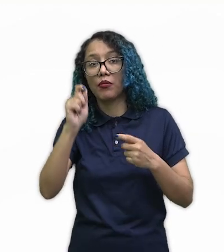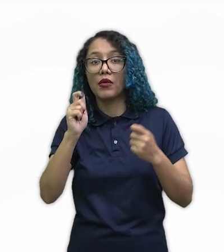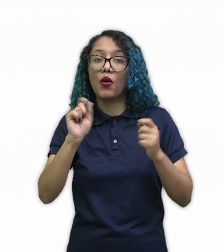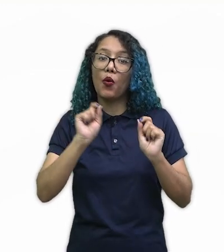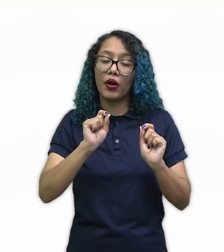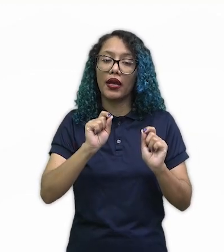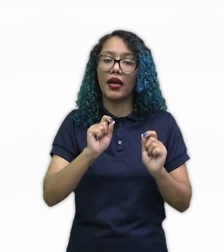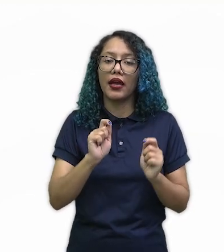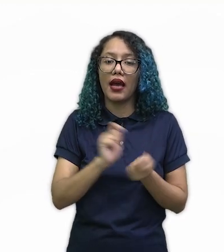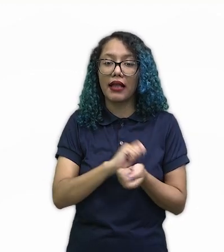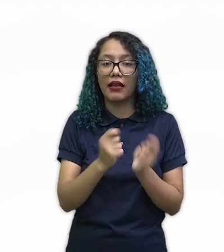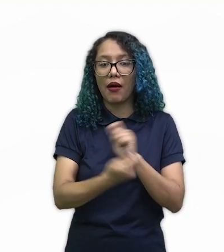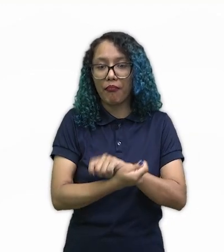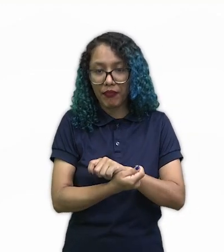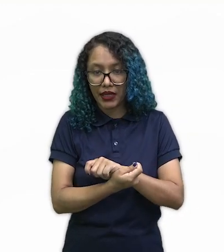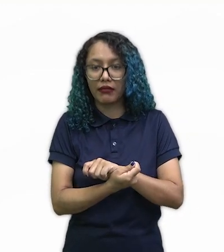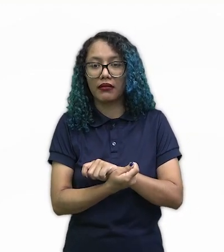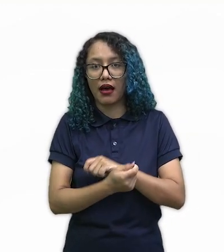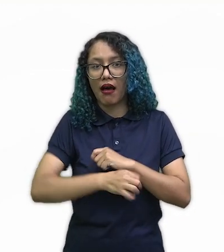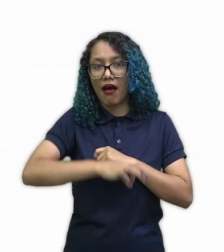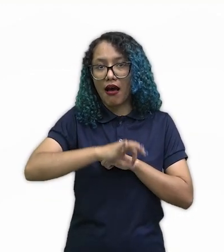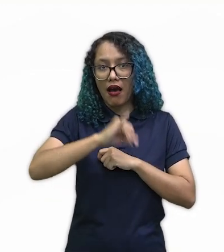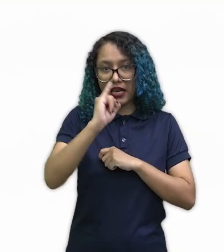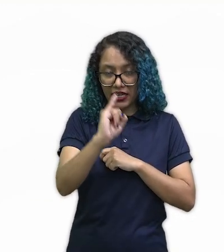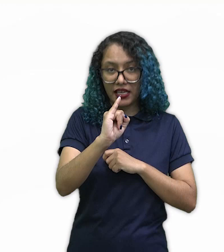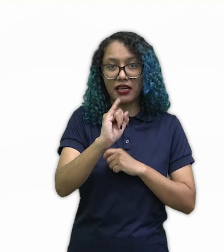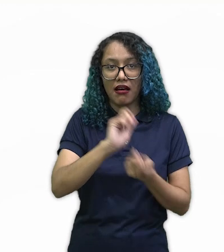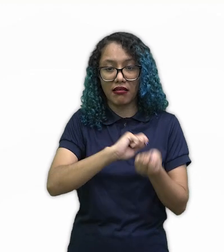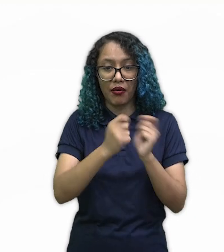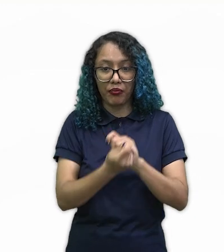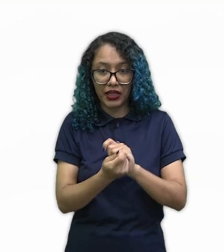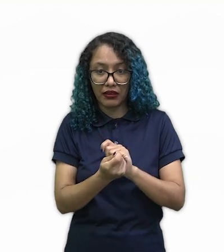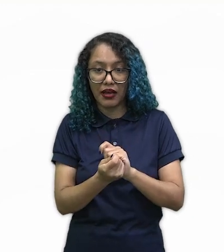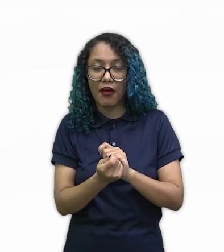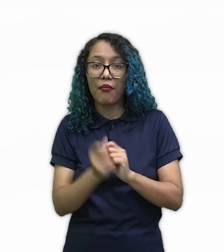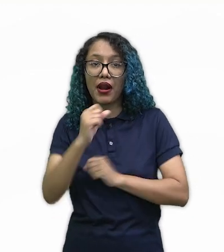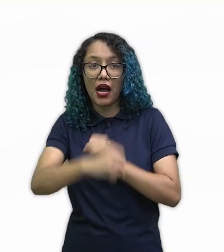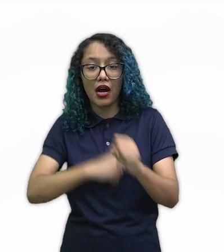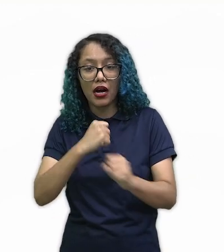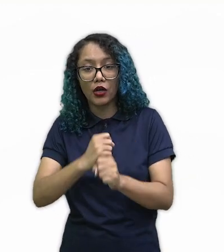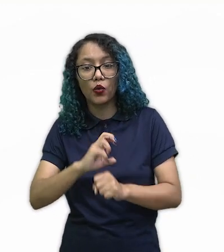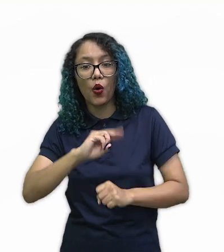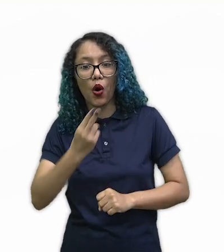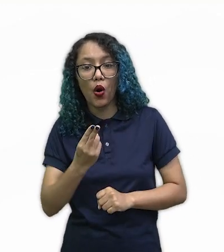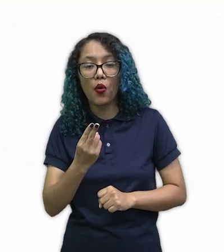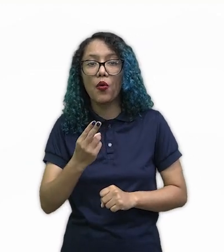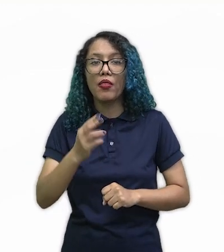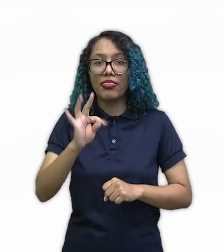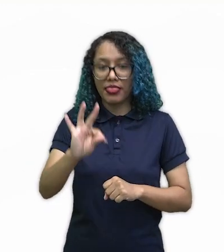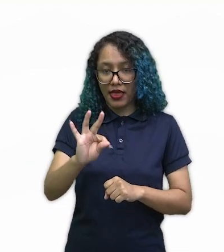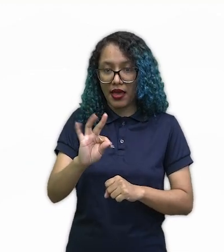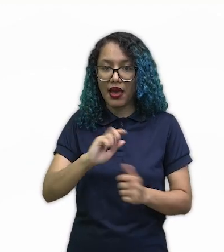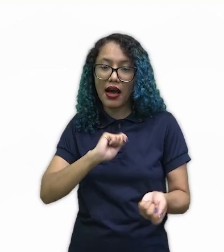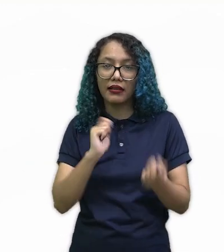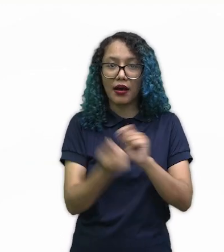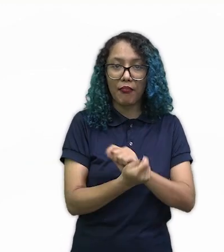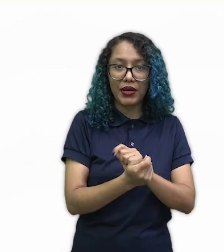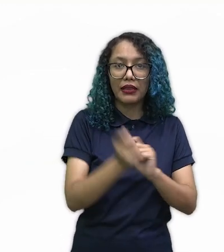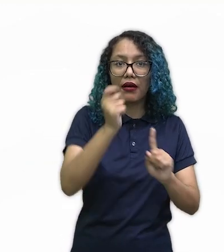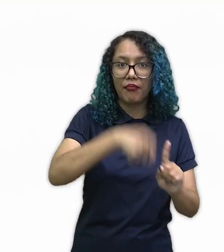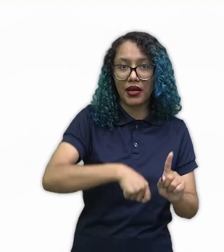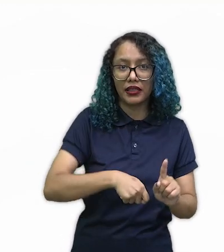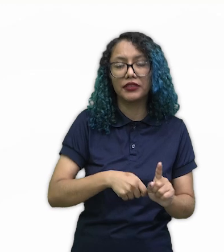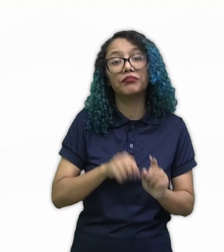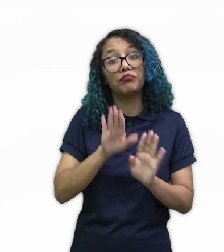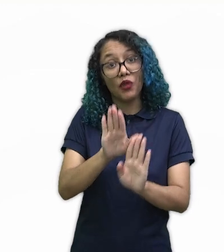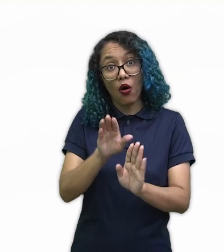anos, ou você vai jogar esse tempo que está em anos para meses. Eu, particularmente, aconselho sempre